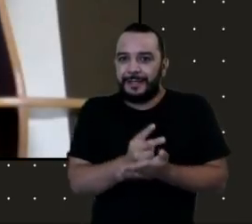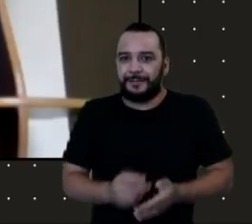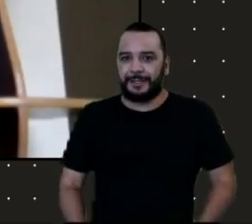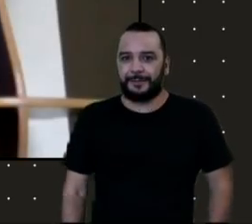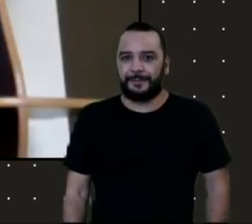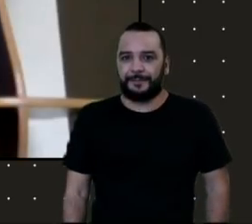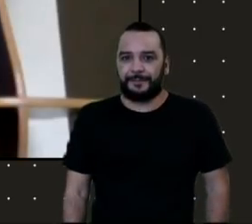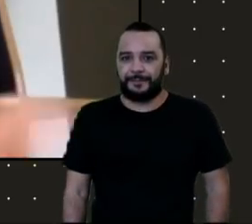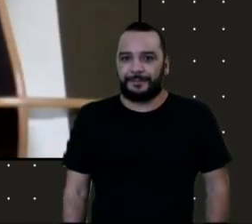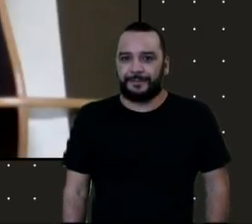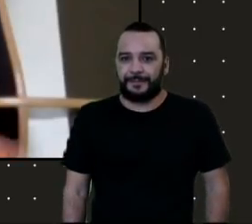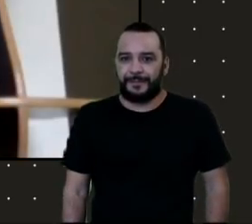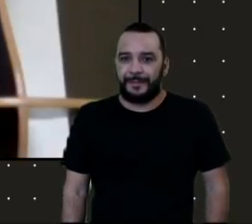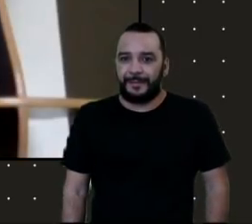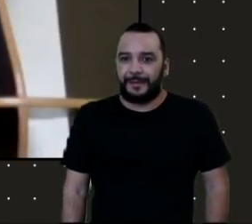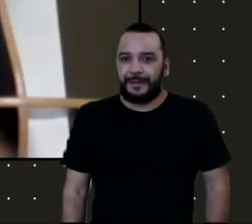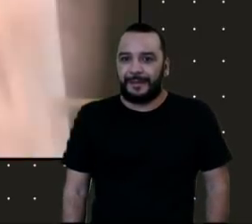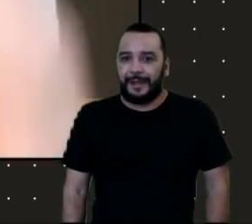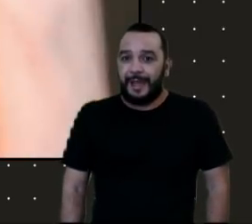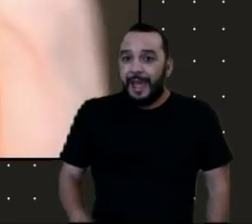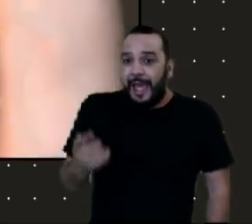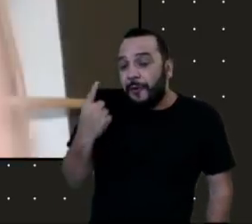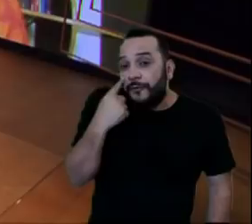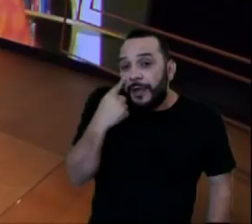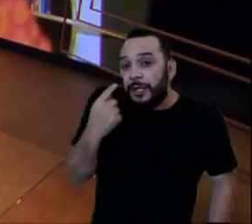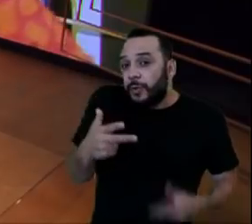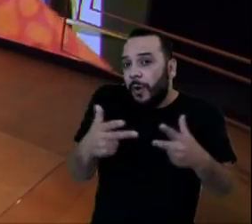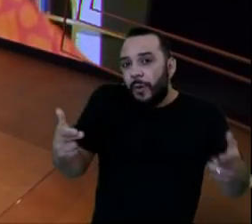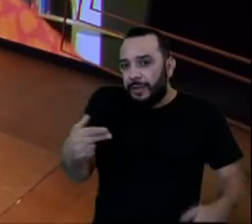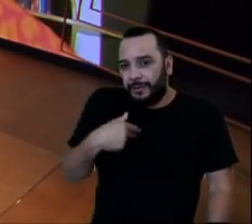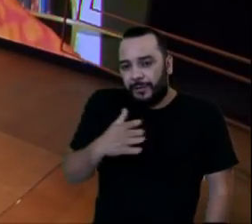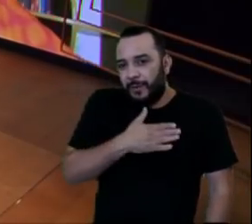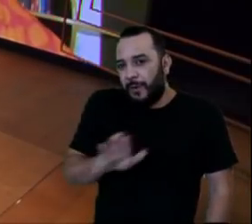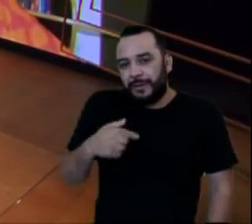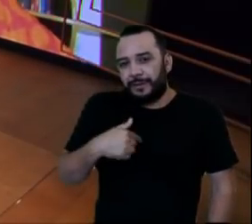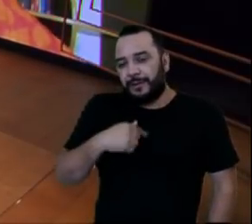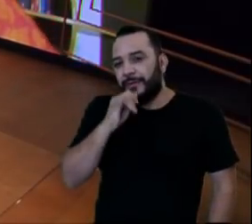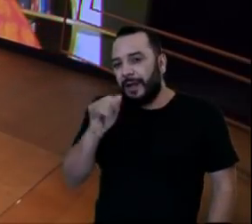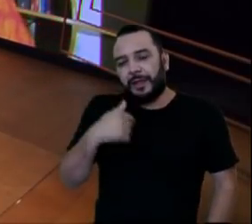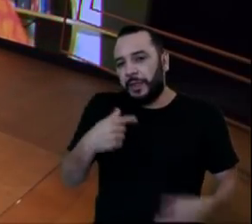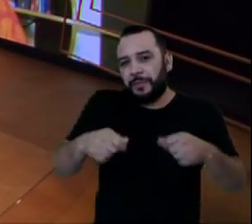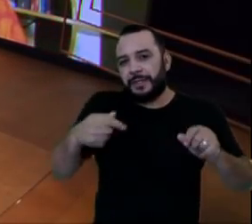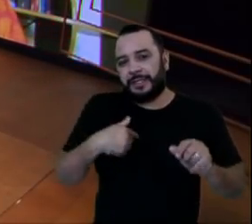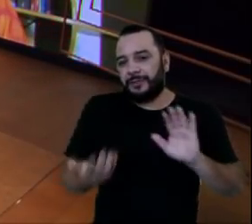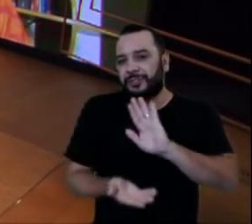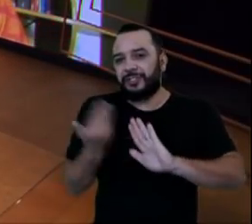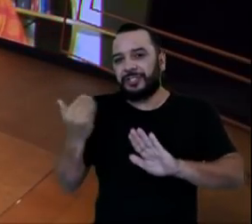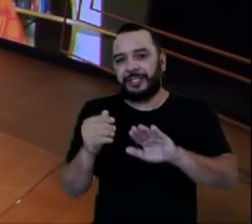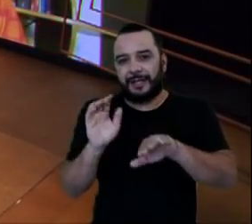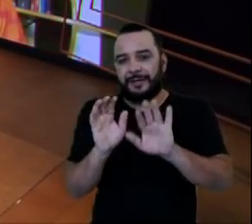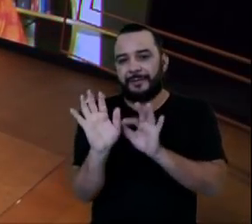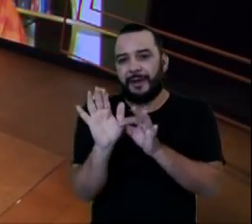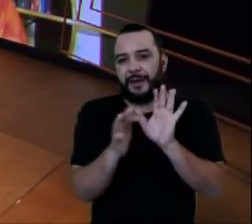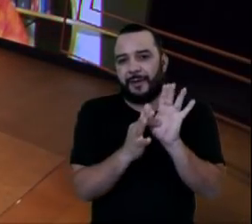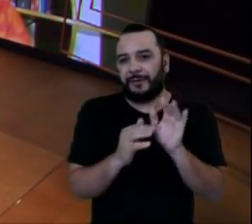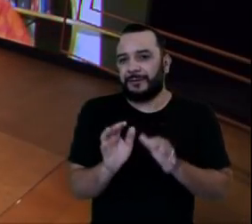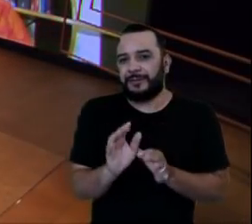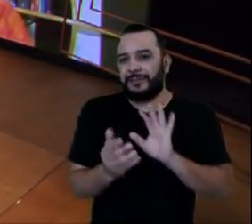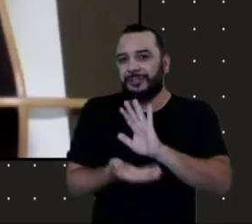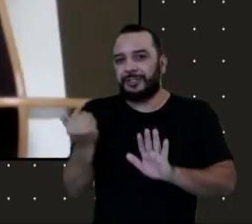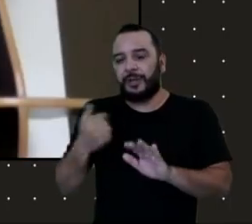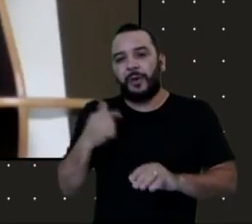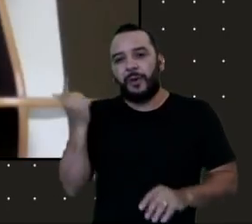na cena. Eu entendo quem também não gosta, porque é muito crítico, não gosta de se ver, eu entendo. Mas para o tipo de